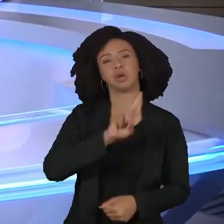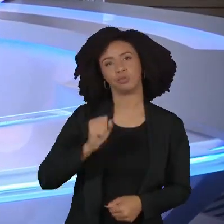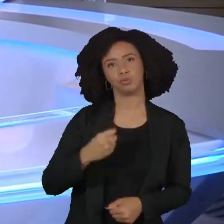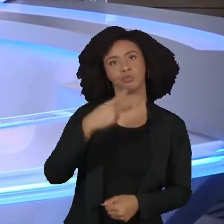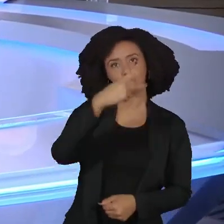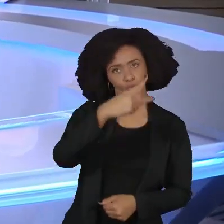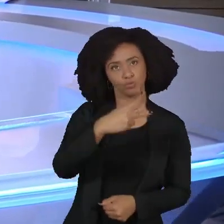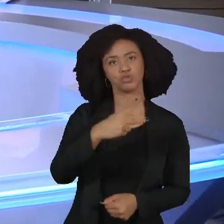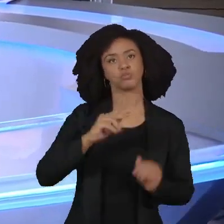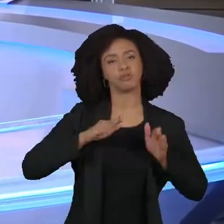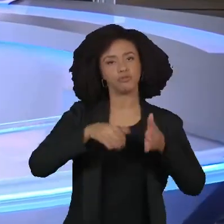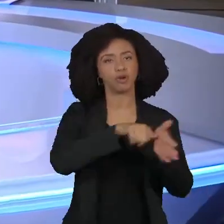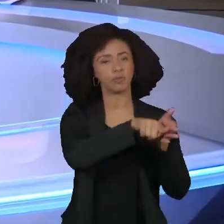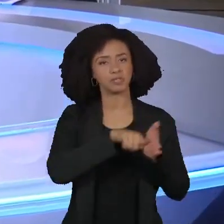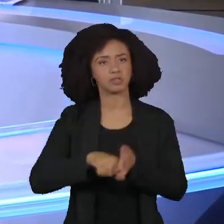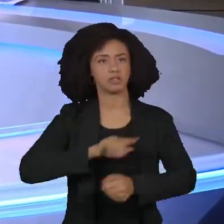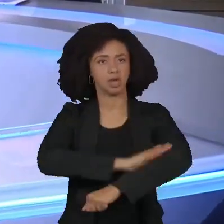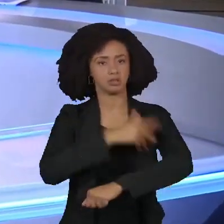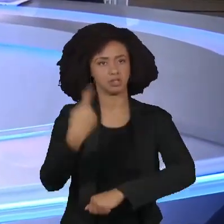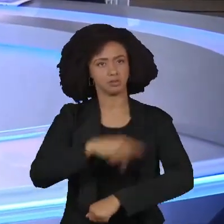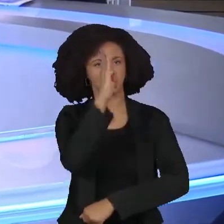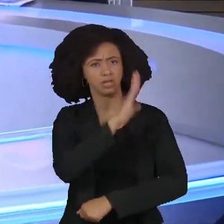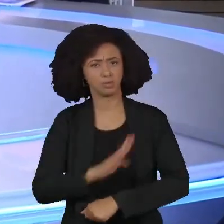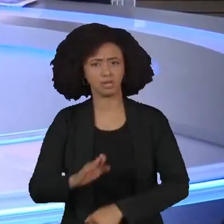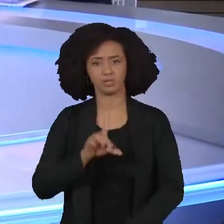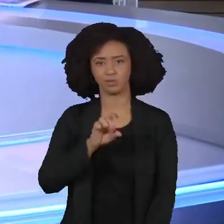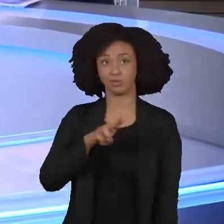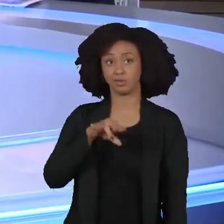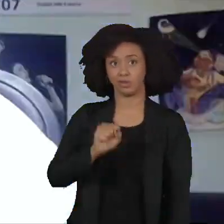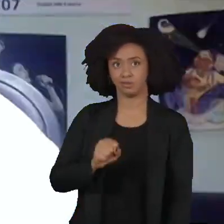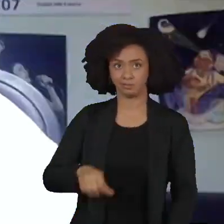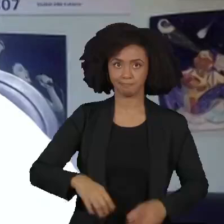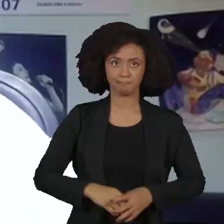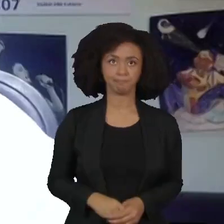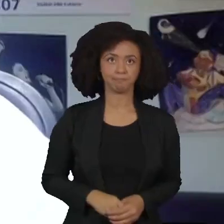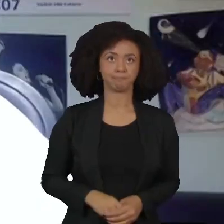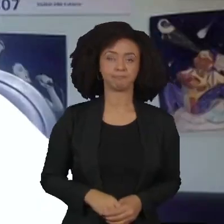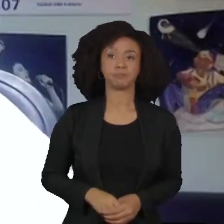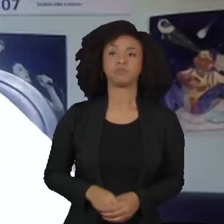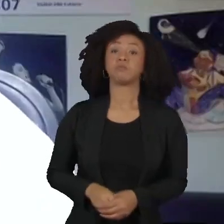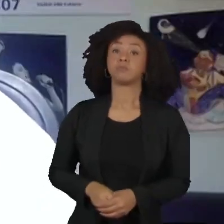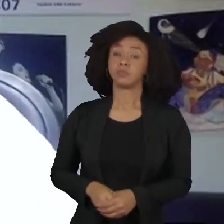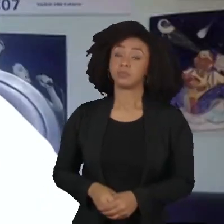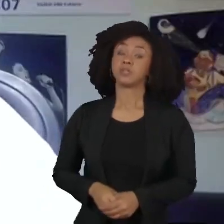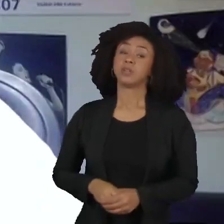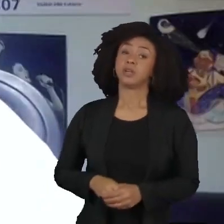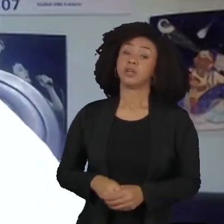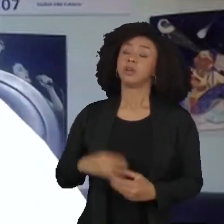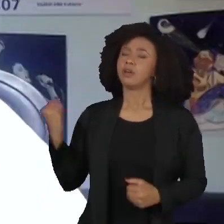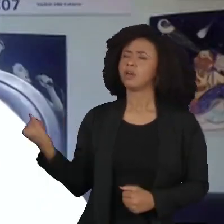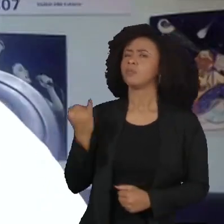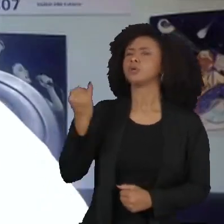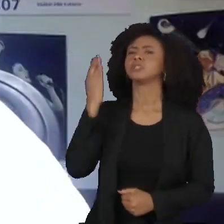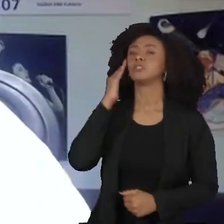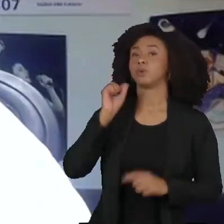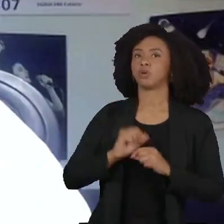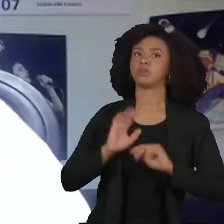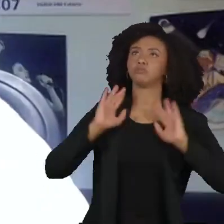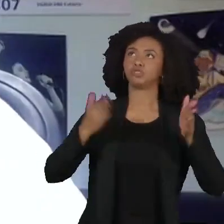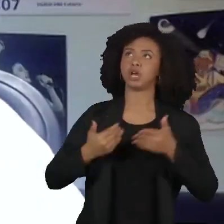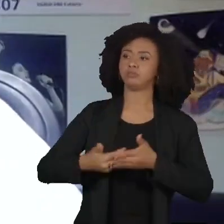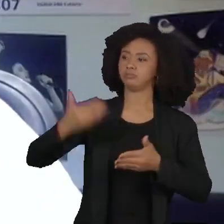Paulo e pesquisador do racismo no país, Denis de Oliveira. O que foi importante é que nós tivemos um